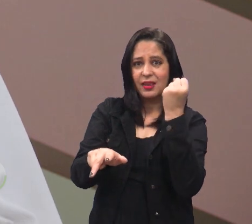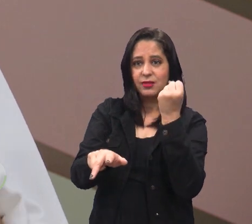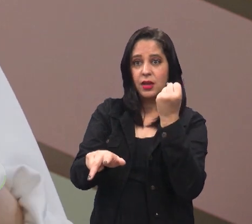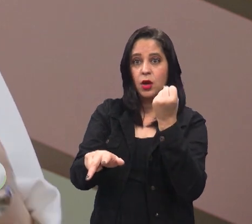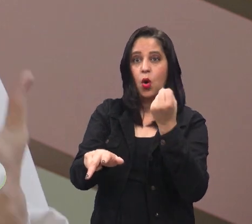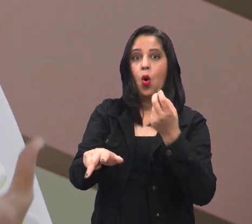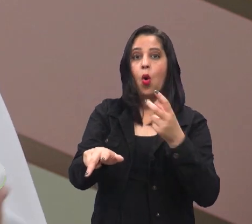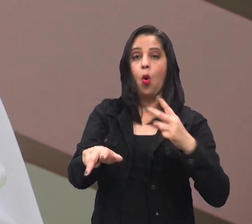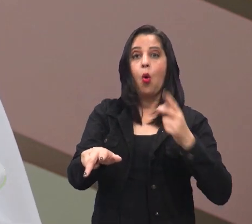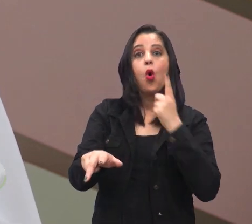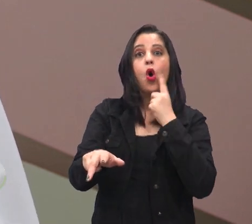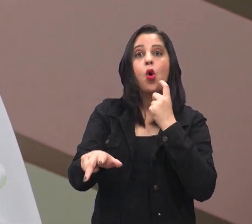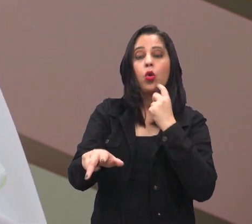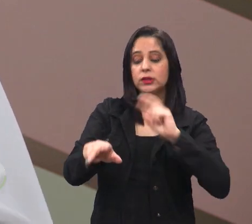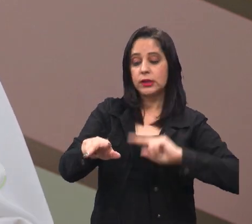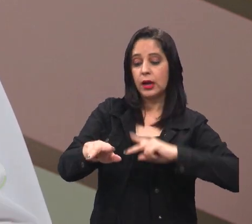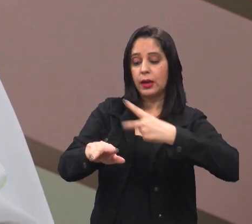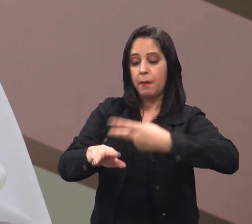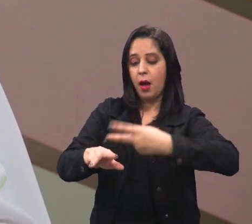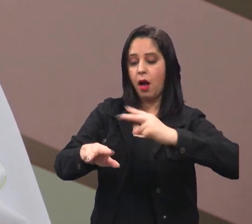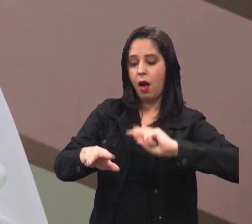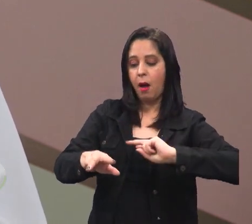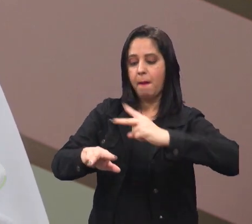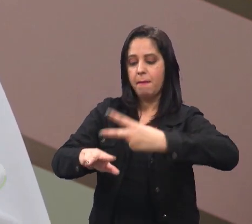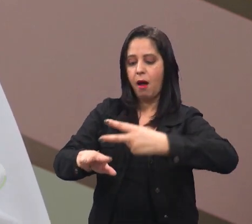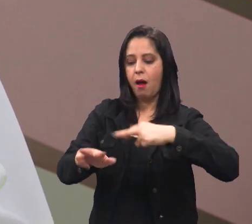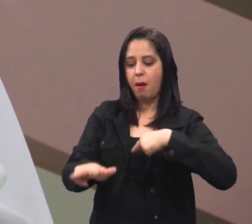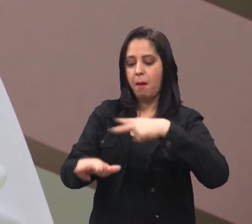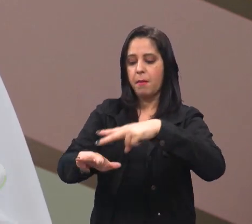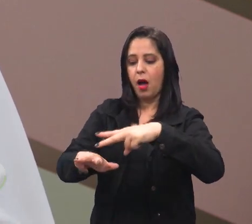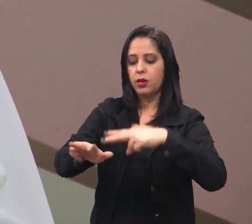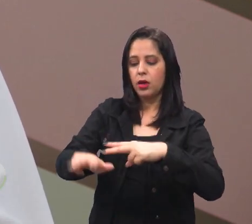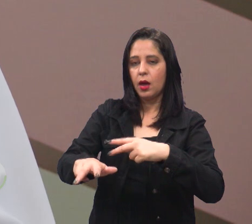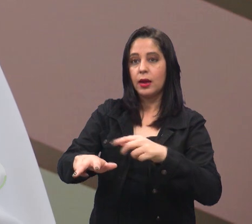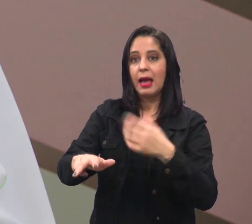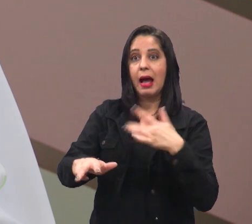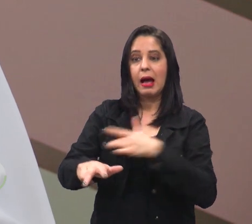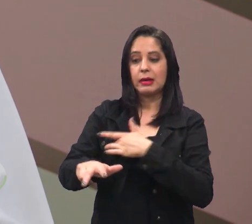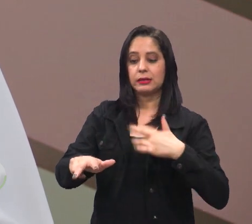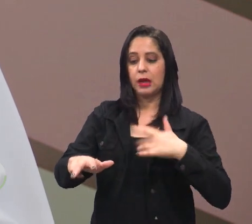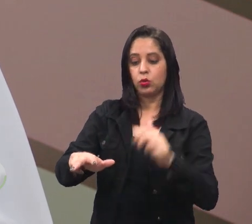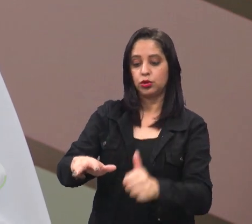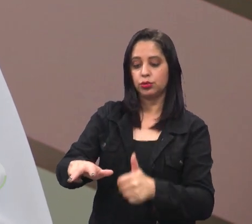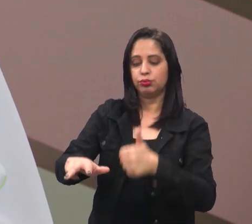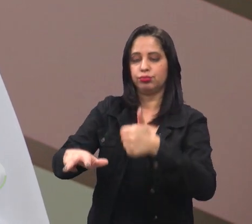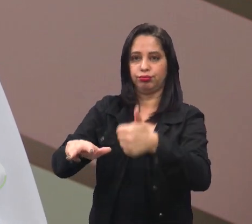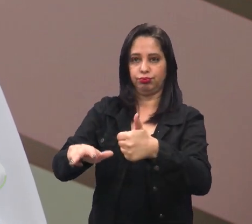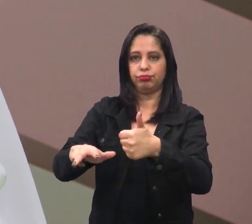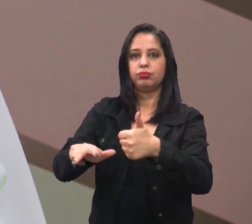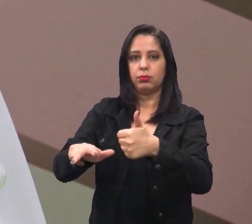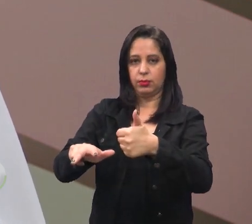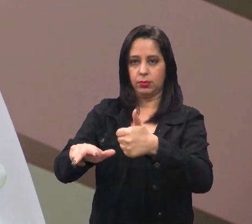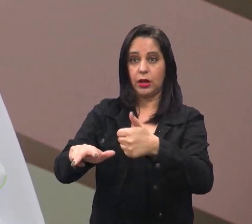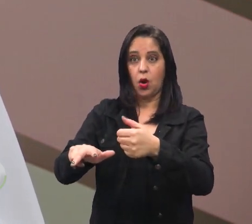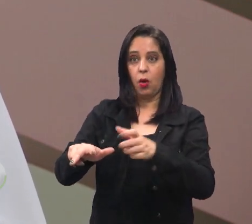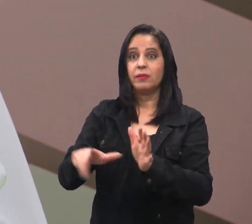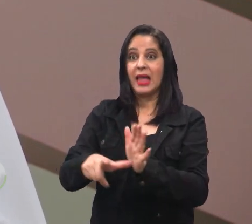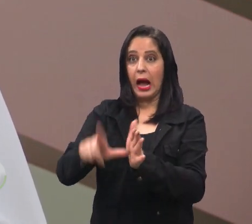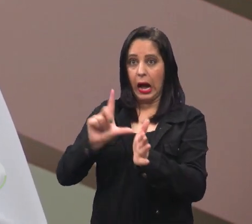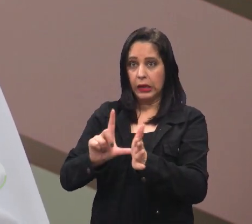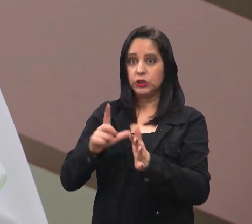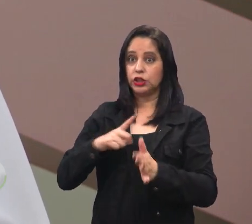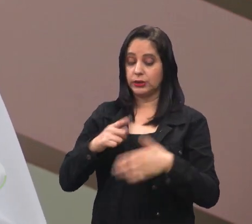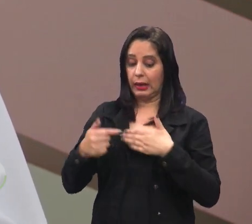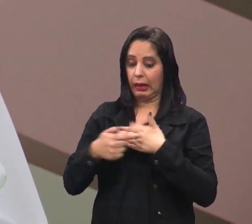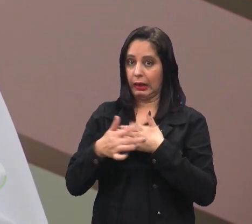se fazem vários tipos de exames hoje no sangue antes que chegue na parte final, que é o paciente que vai receber. O